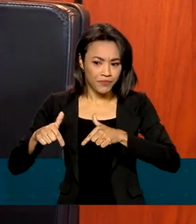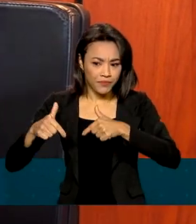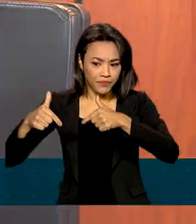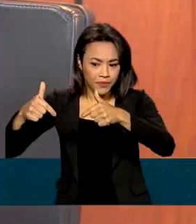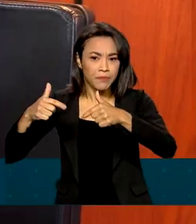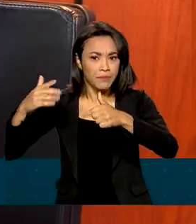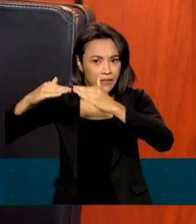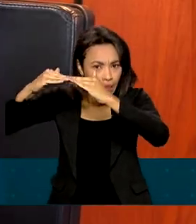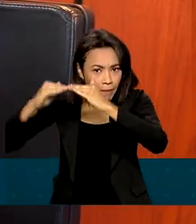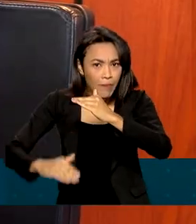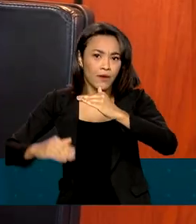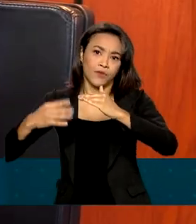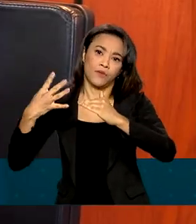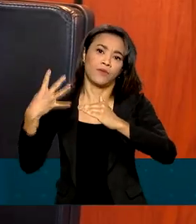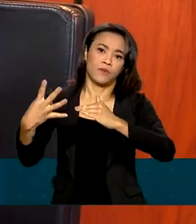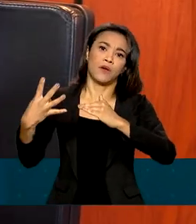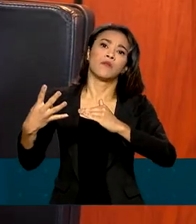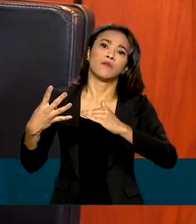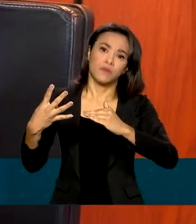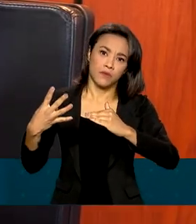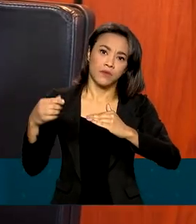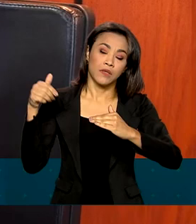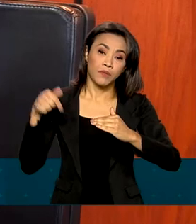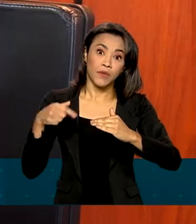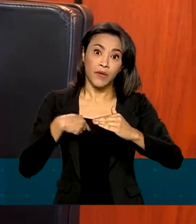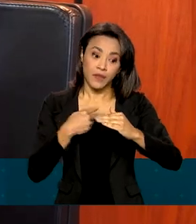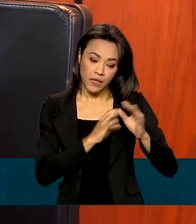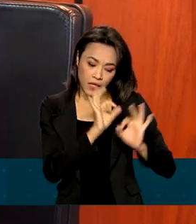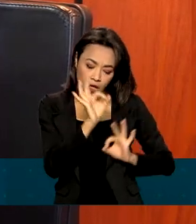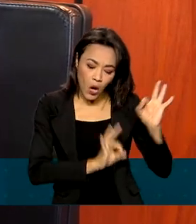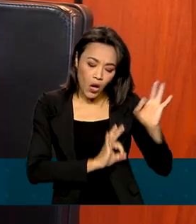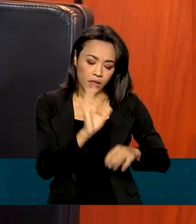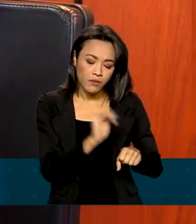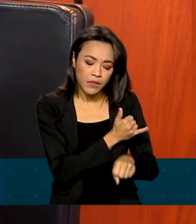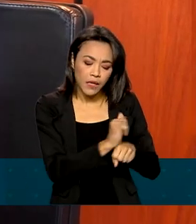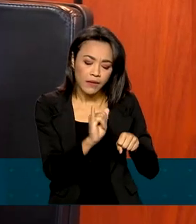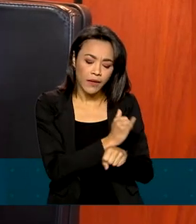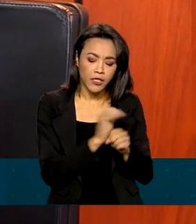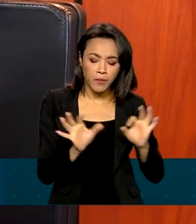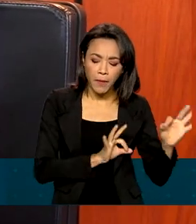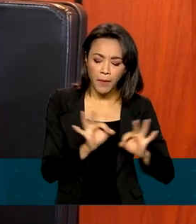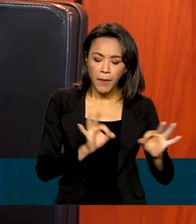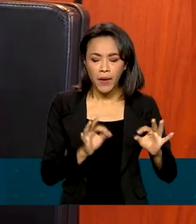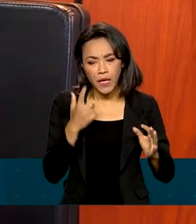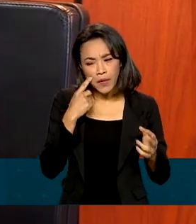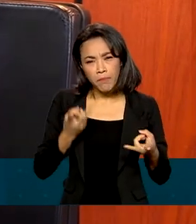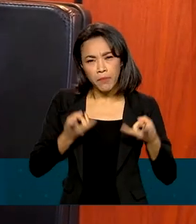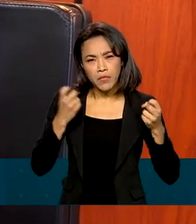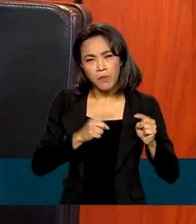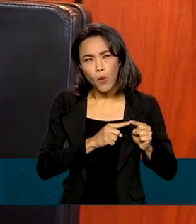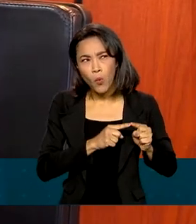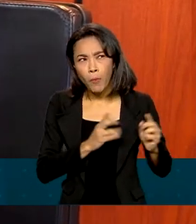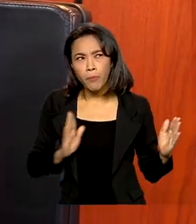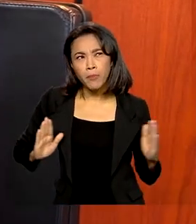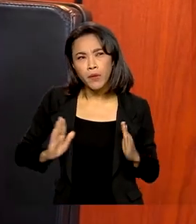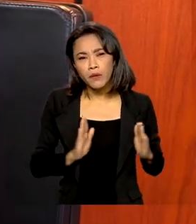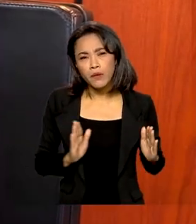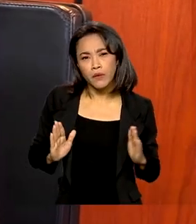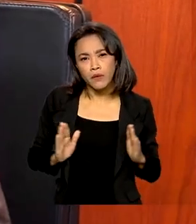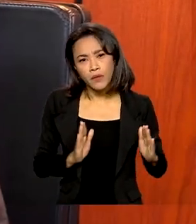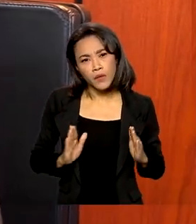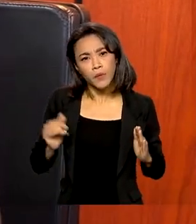seja abaixo de 4 eu acho que é mais claro delinear uma estratégia olhar um prazo é que nós entendemos que a Horizonte relevante e